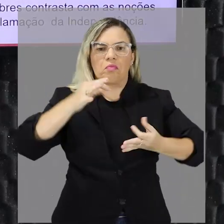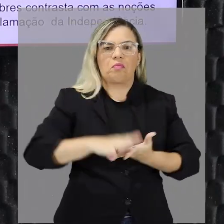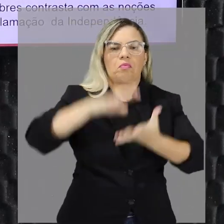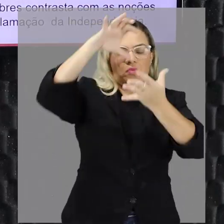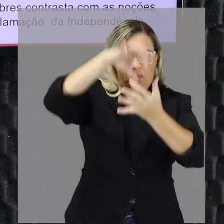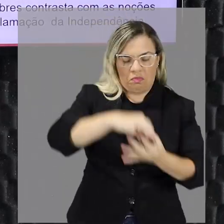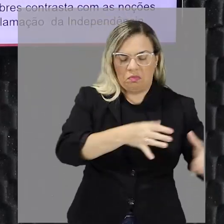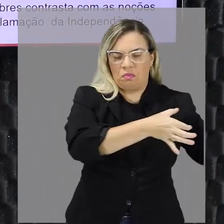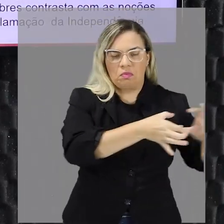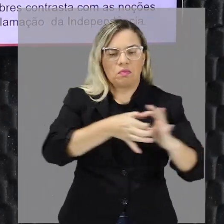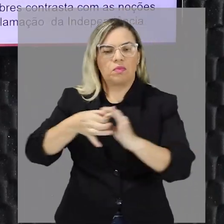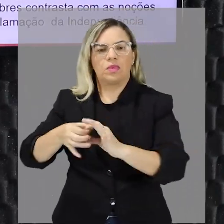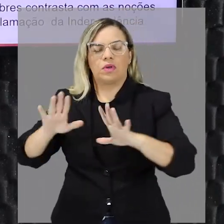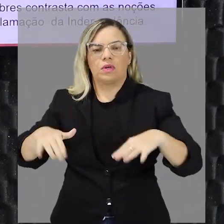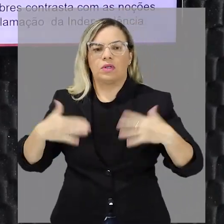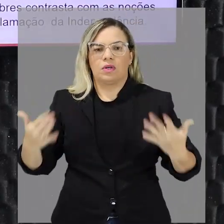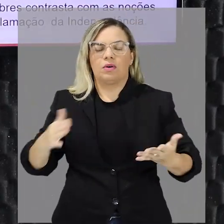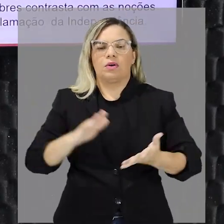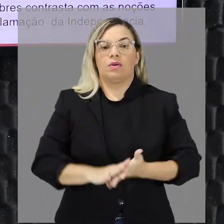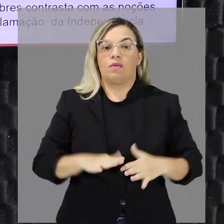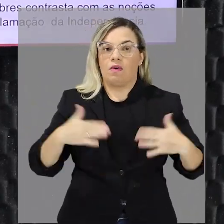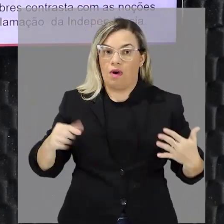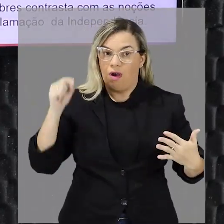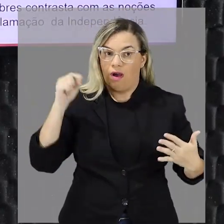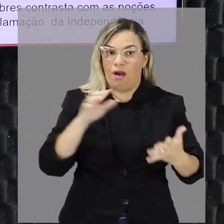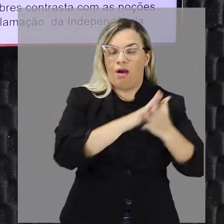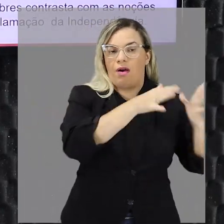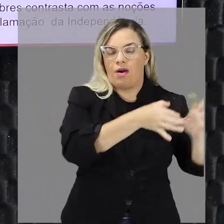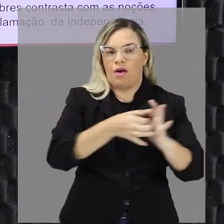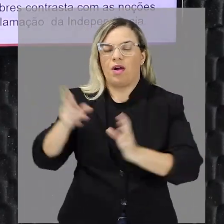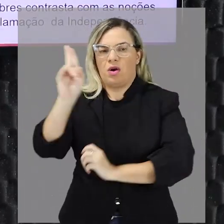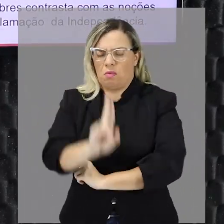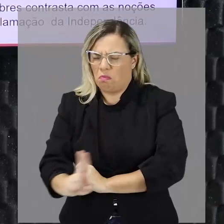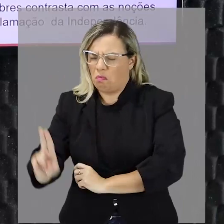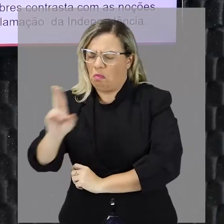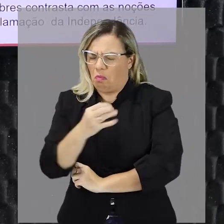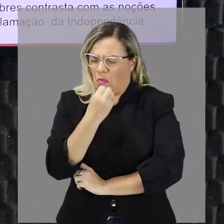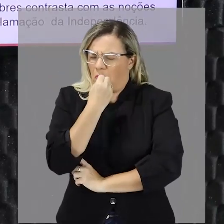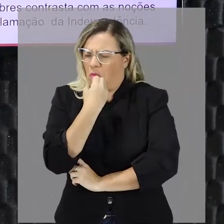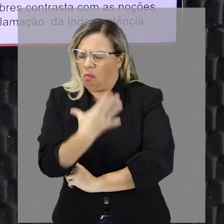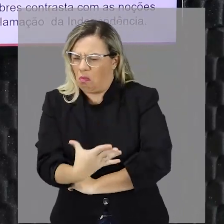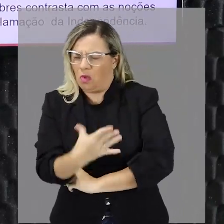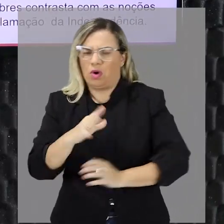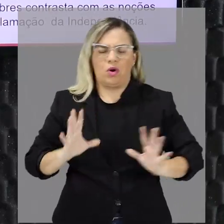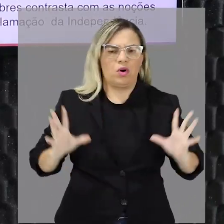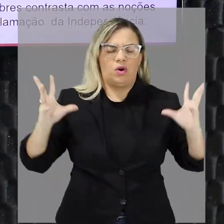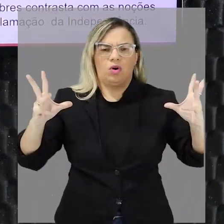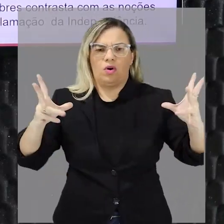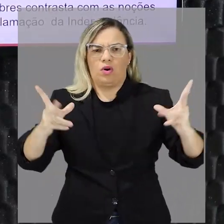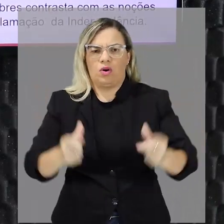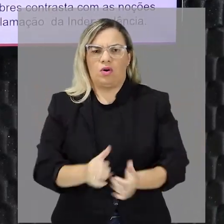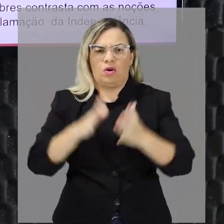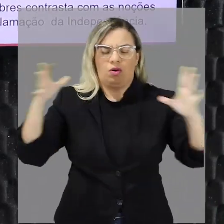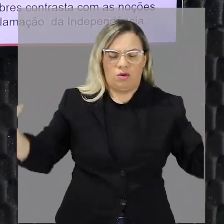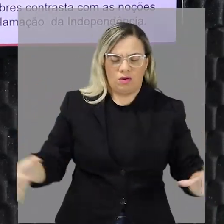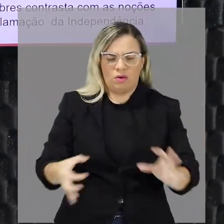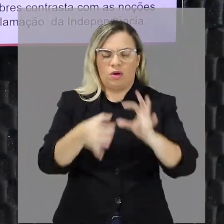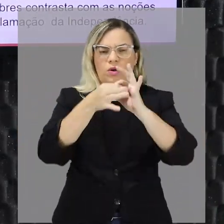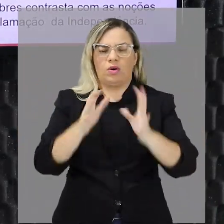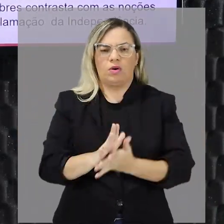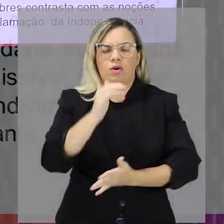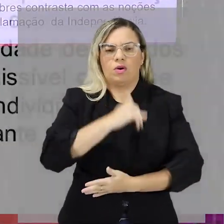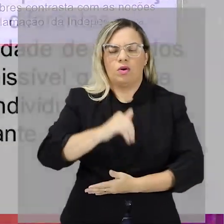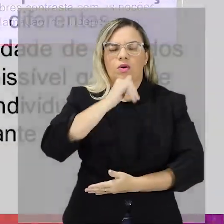coerente e coesa. E por falar em coesão, Guilherme utilizou muito bem todos esses elementos de ligação, como